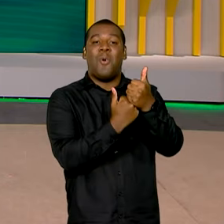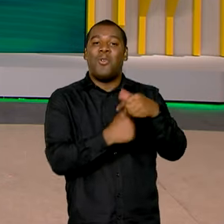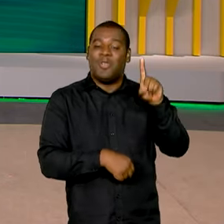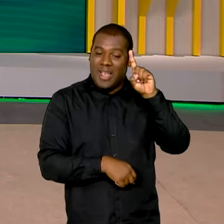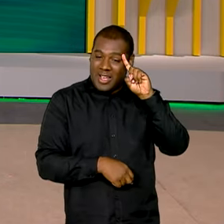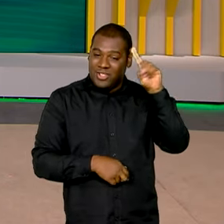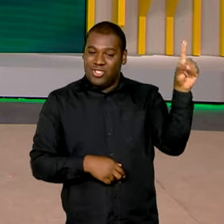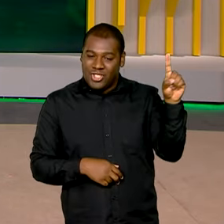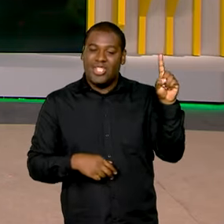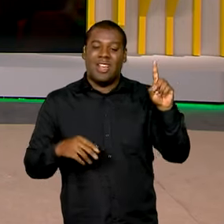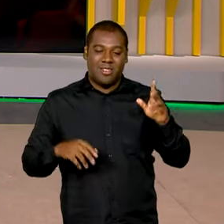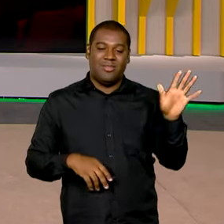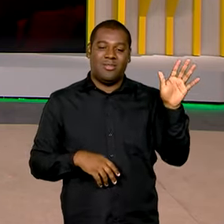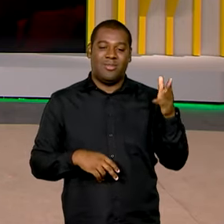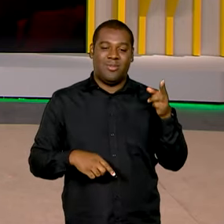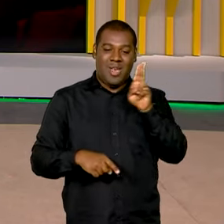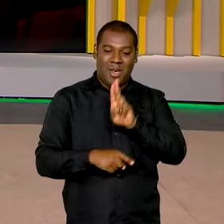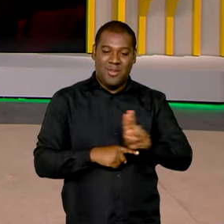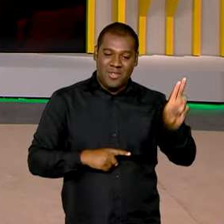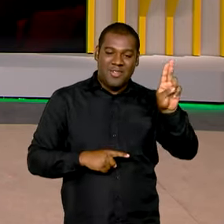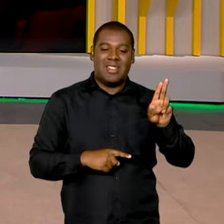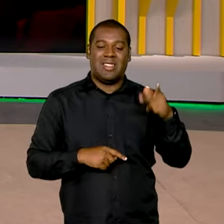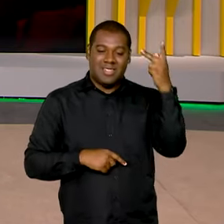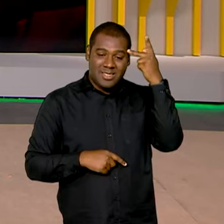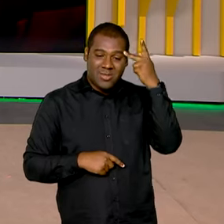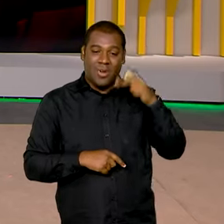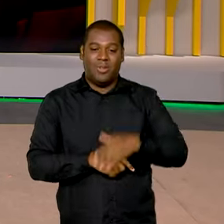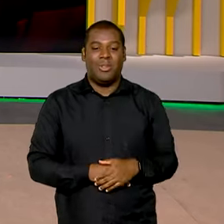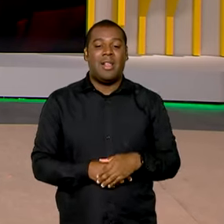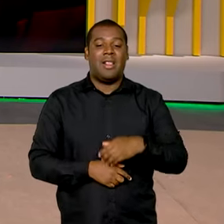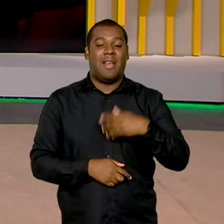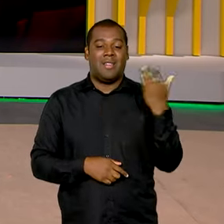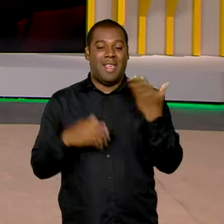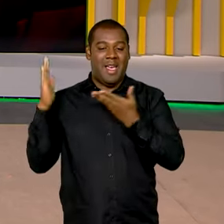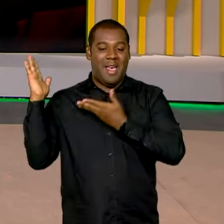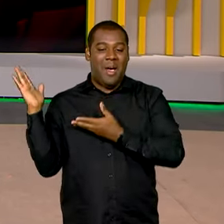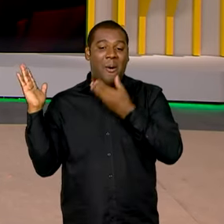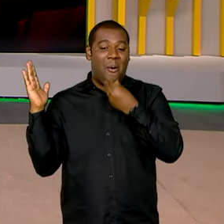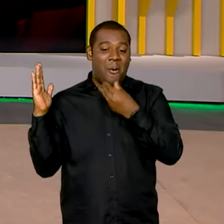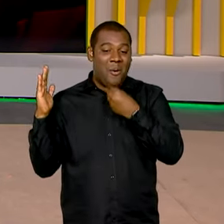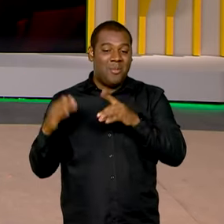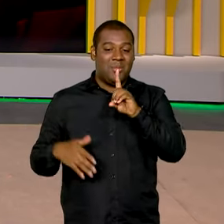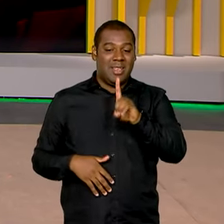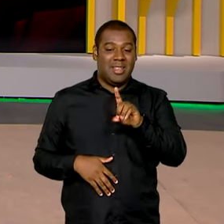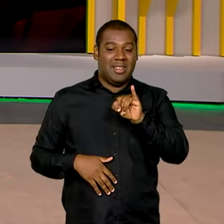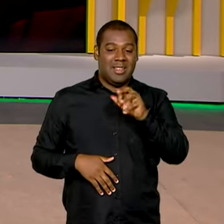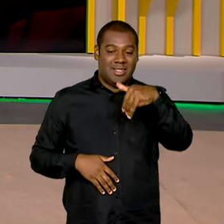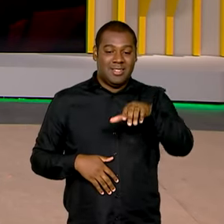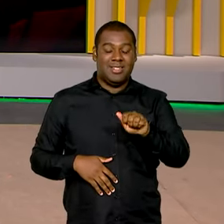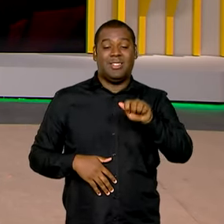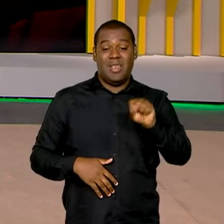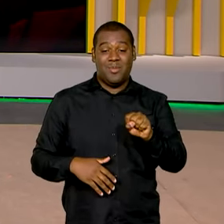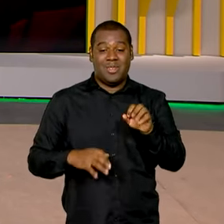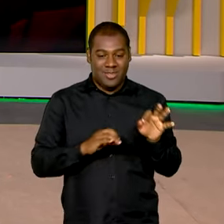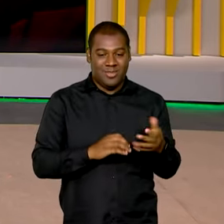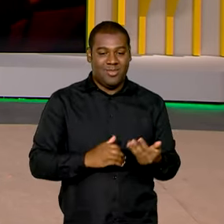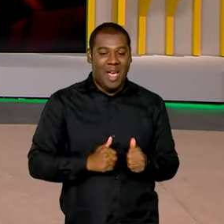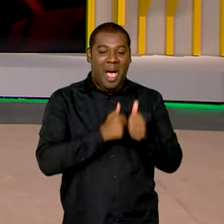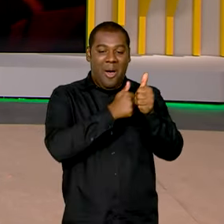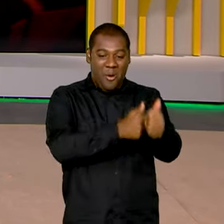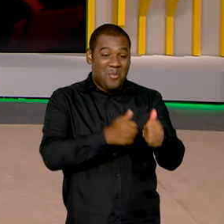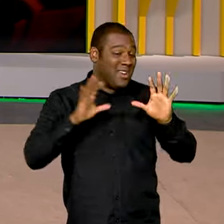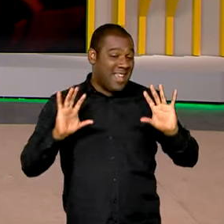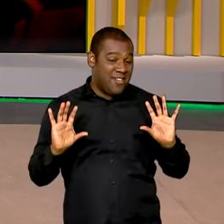data. O repórter Dimas Soldi está no local e acompanha a comemoração desta que é considerada